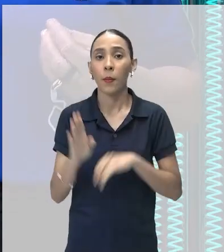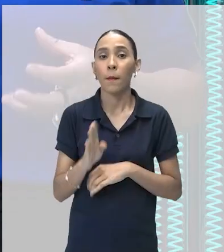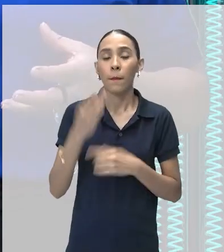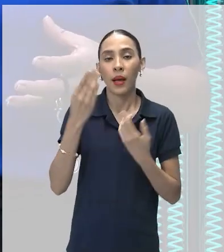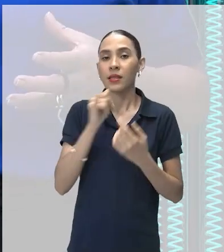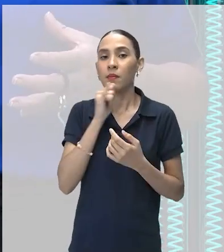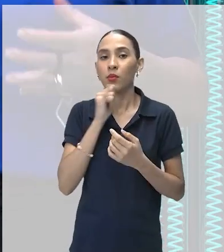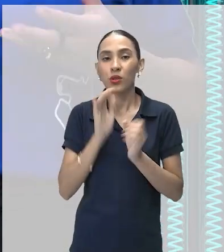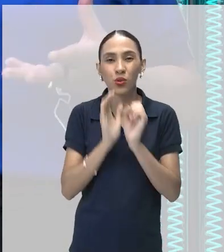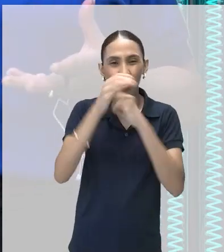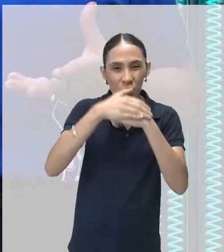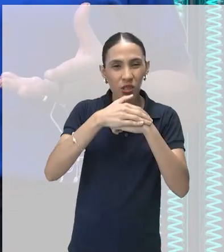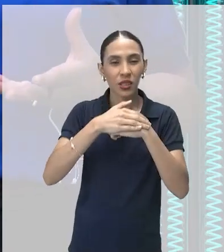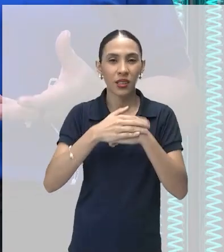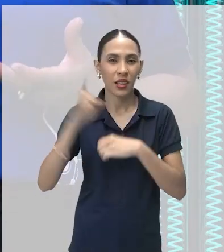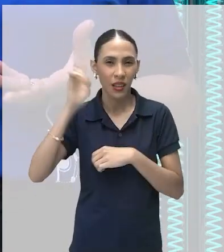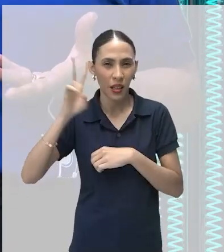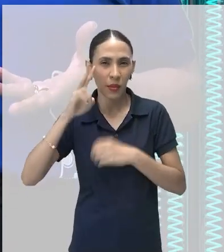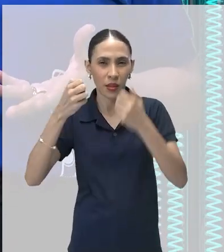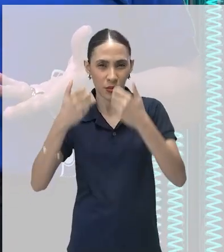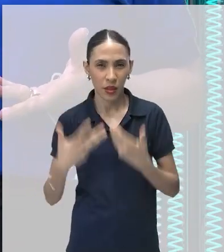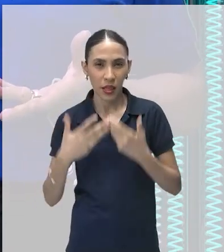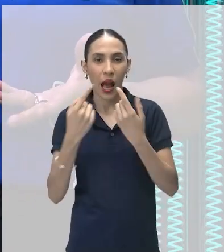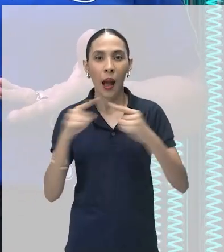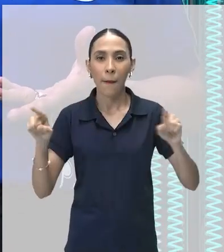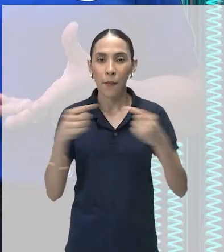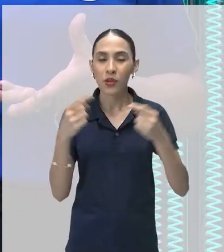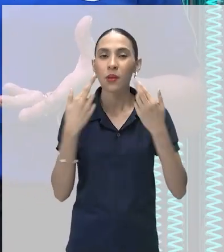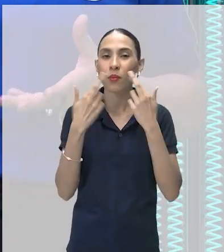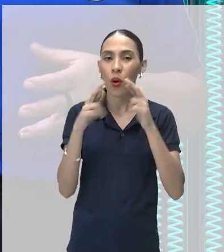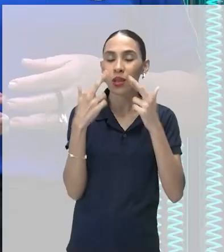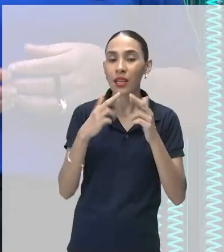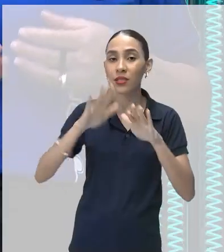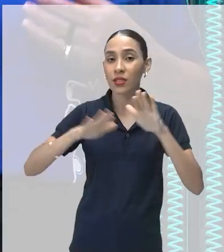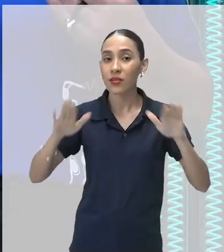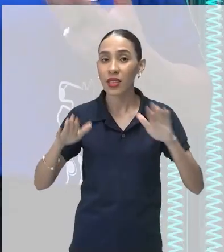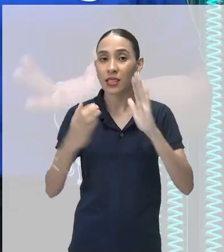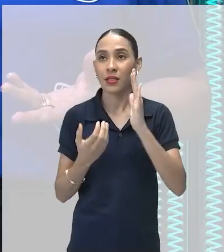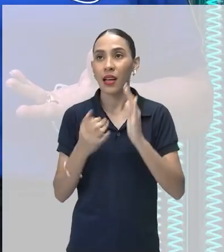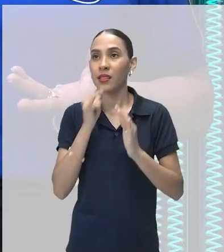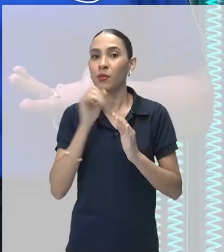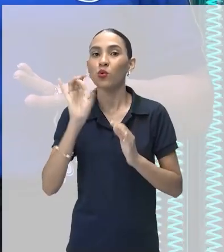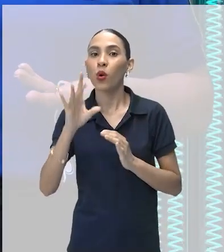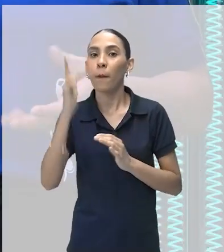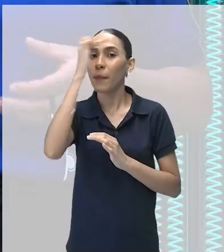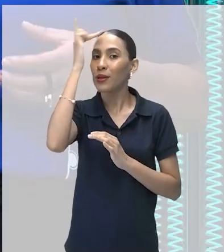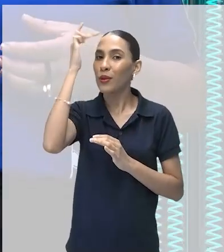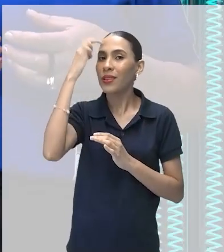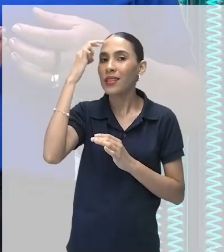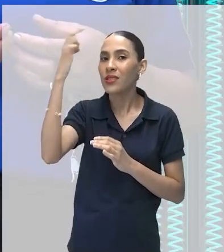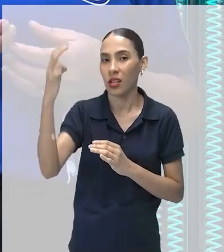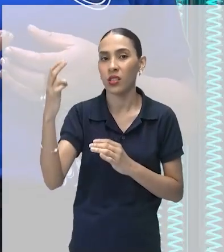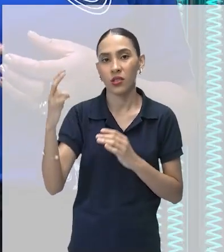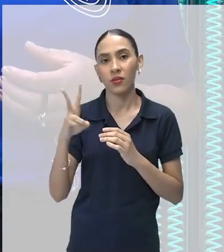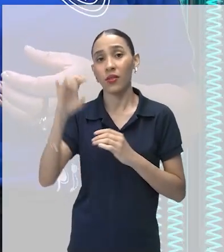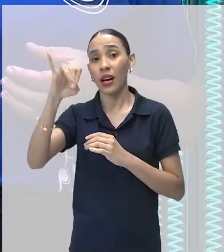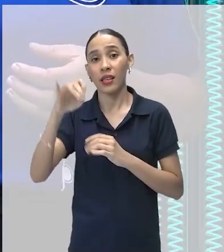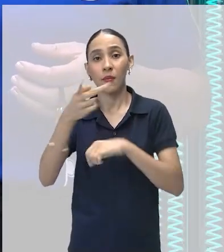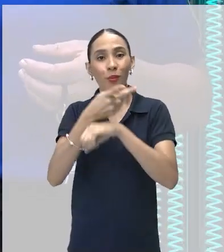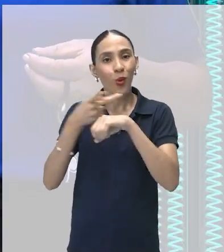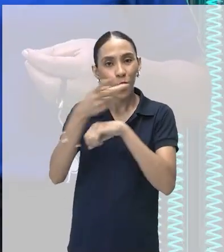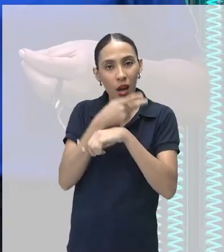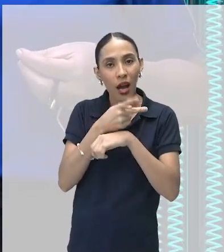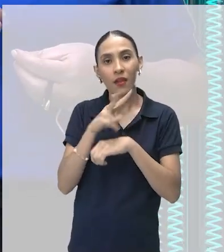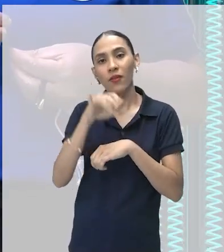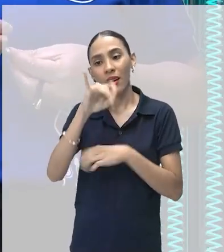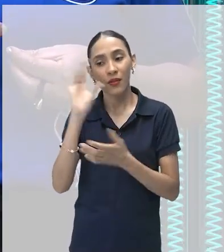velada. Então, aquilo que eu falei, que a música de protesto muitas vezes é feita para os intelectuais, as pessoas que vão buscar,